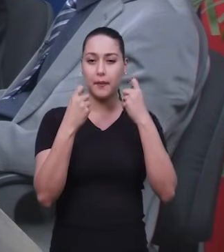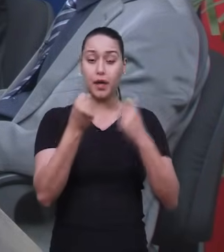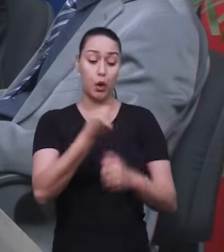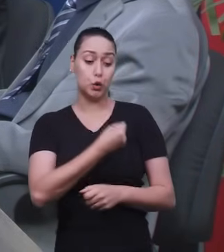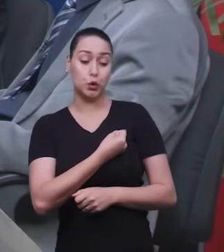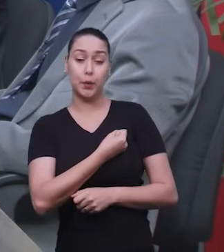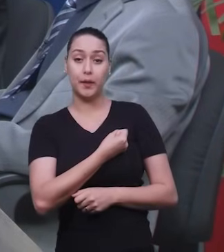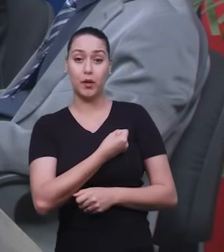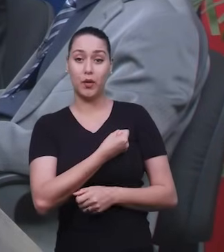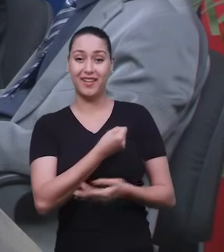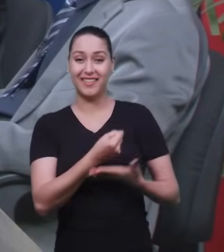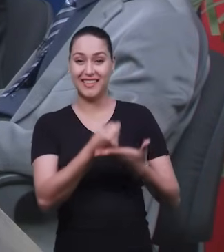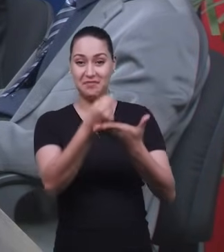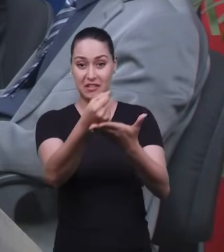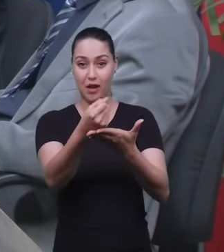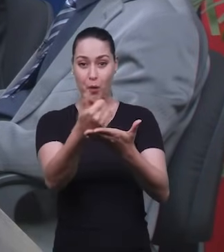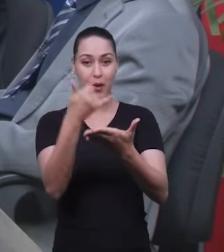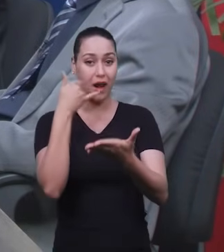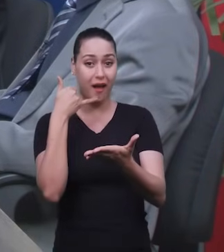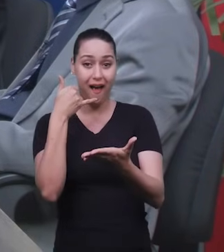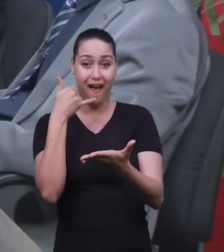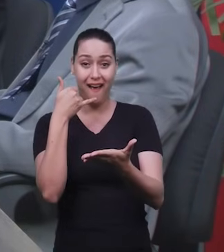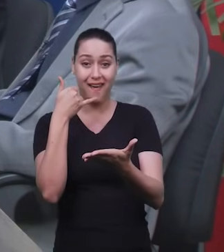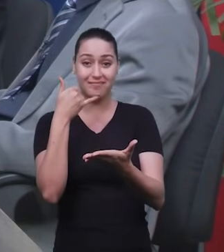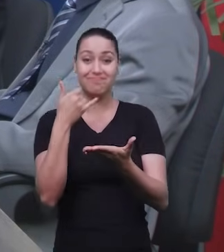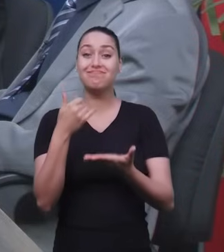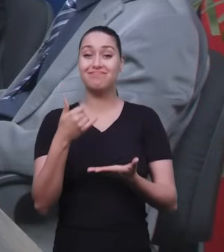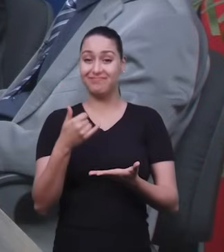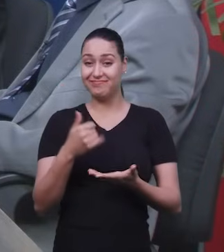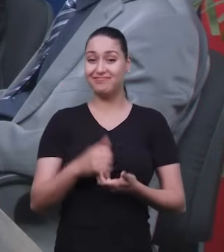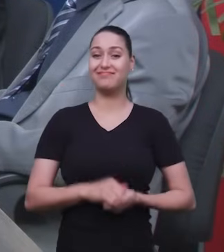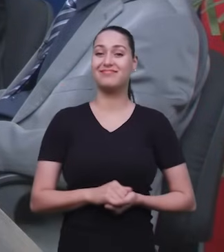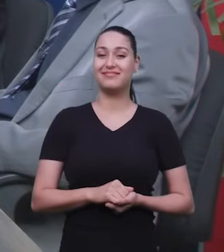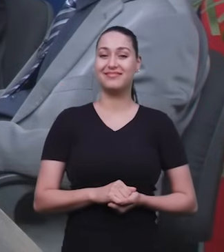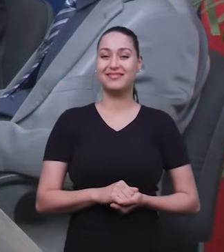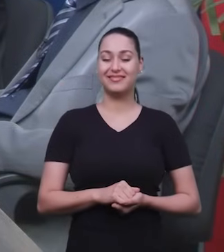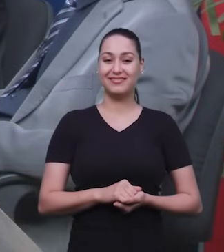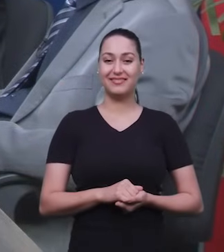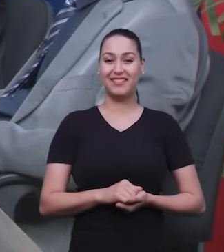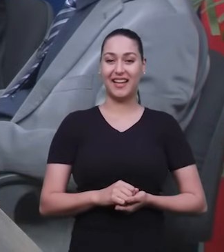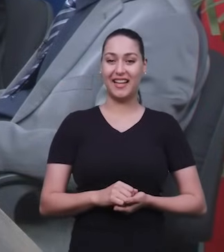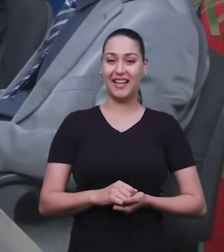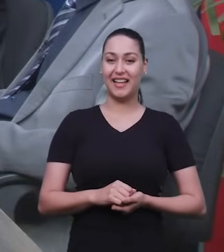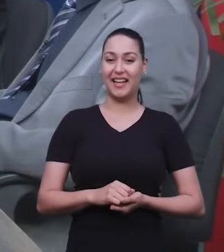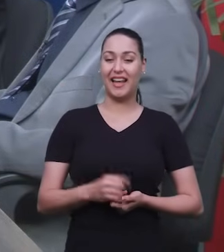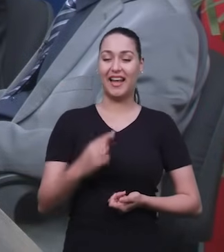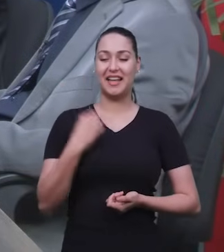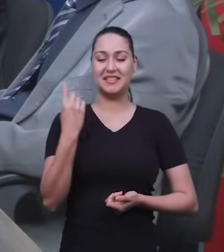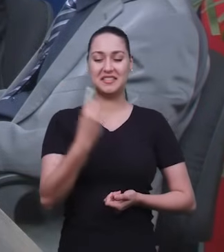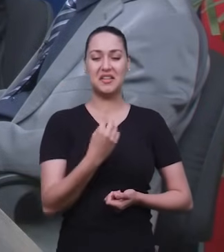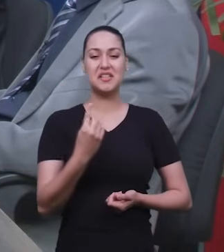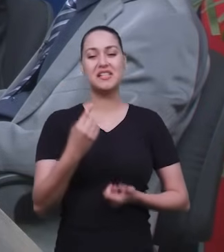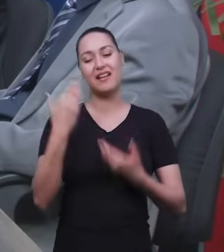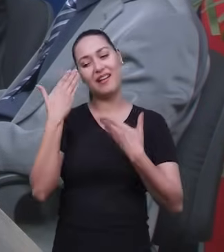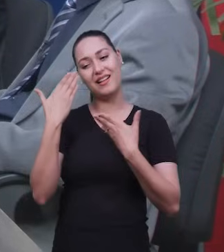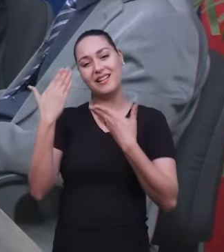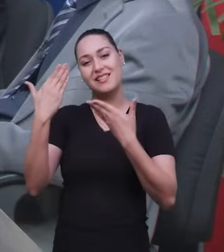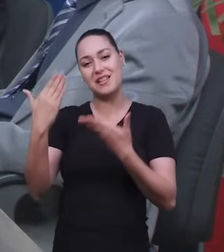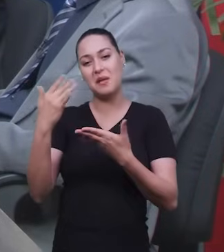número. Me deu o número para eu poder ligar. E nós atendemos ali,